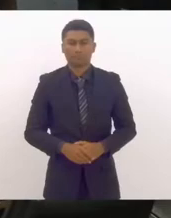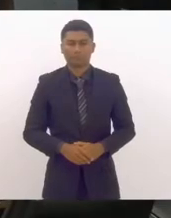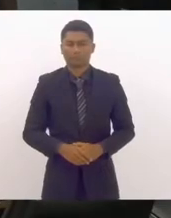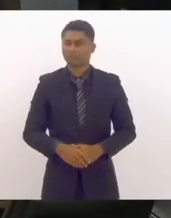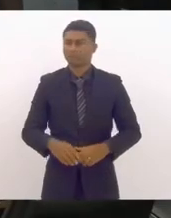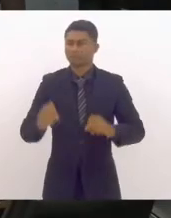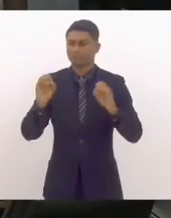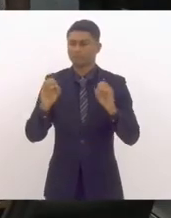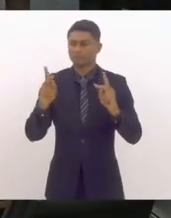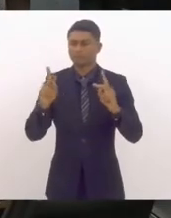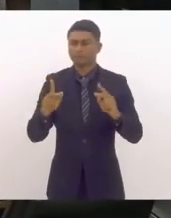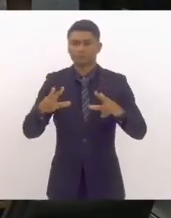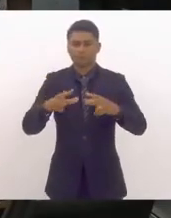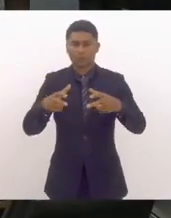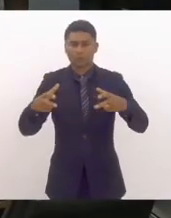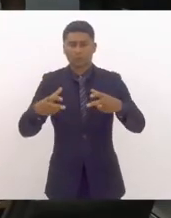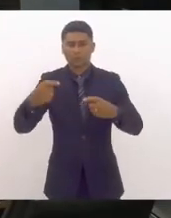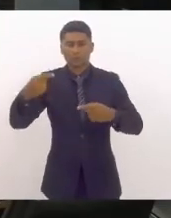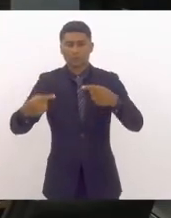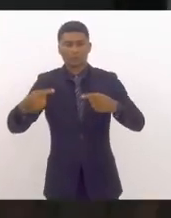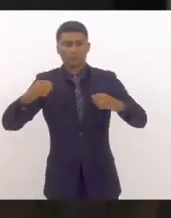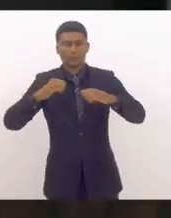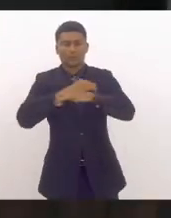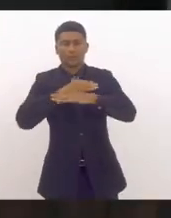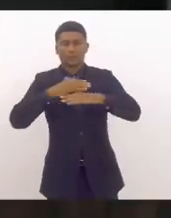Ok. Pela Comissão de Política Urbana... Senhor presidente.